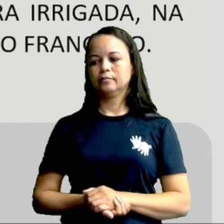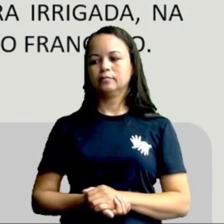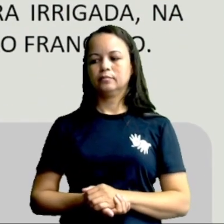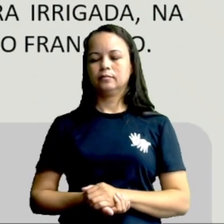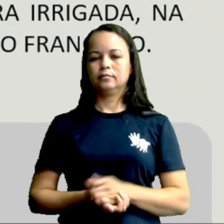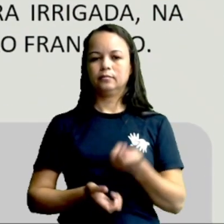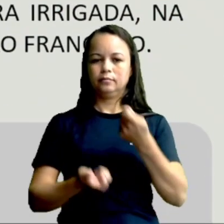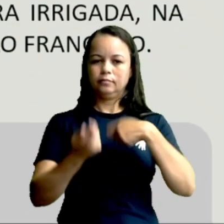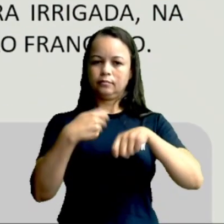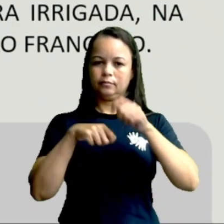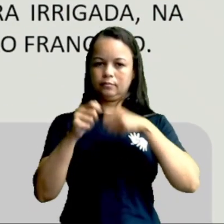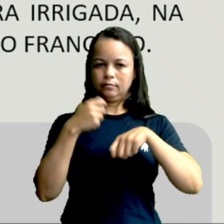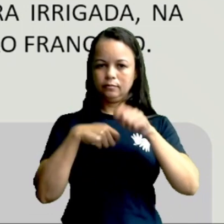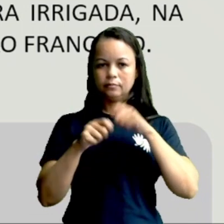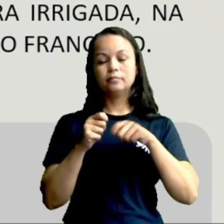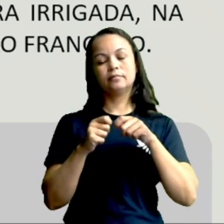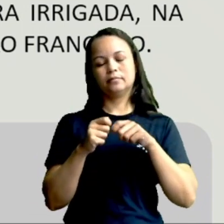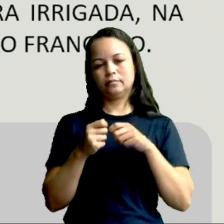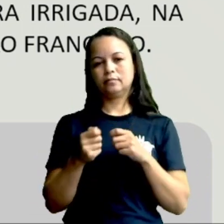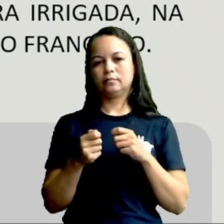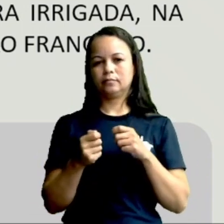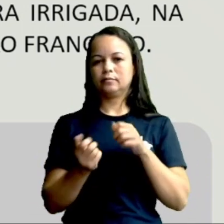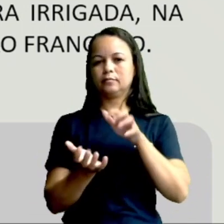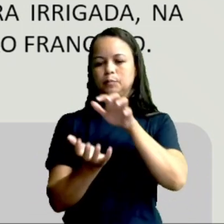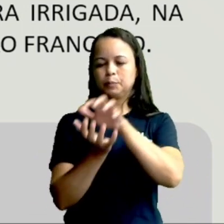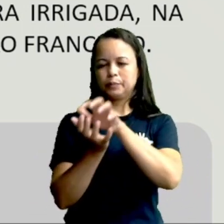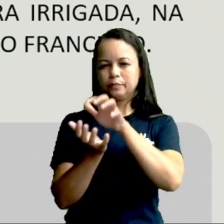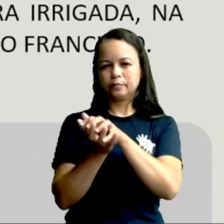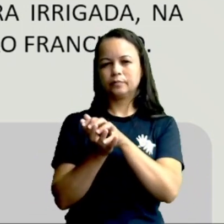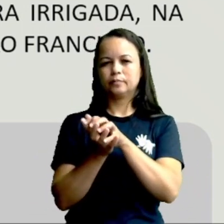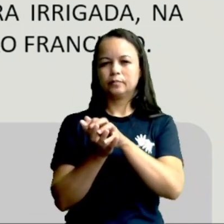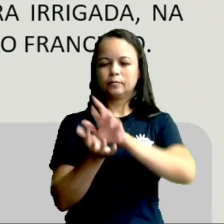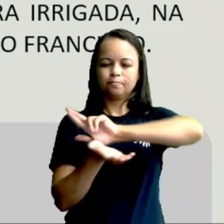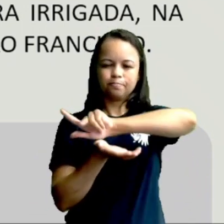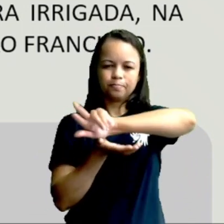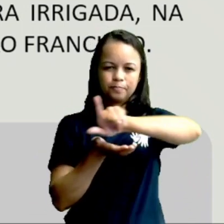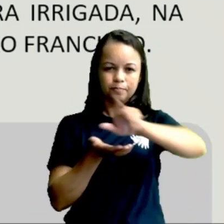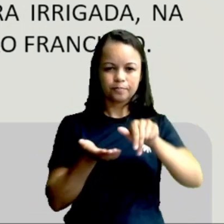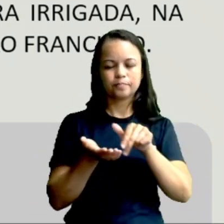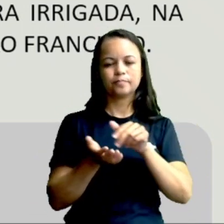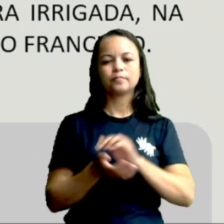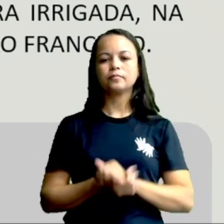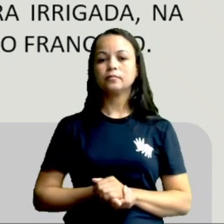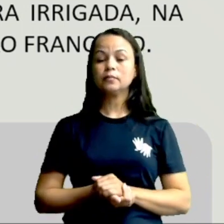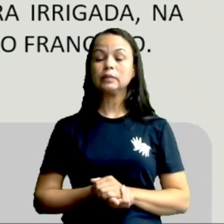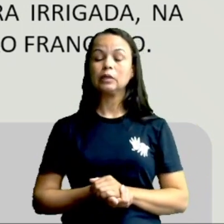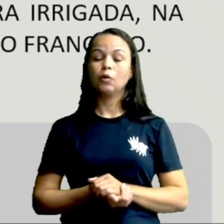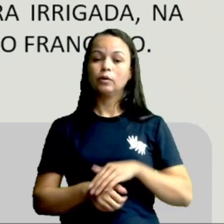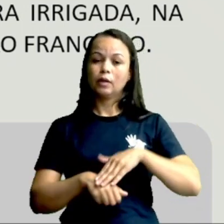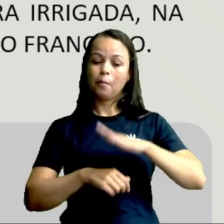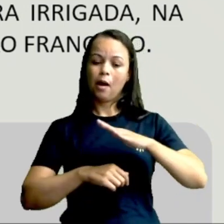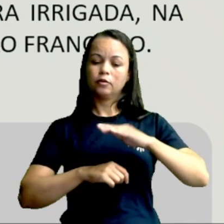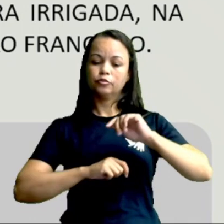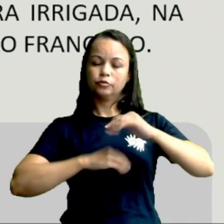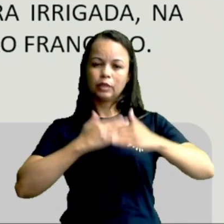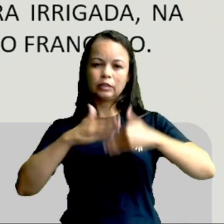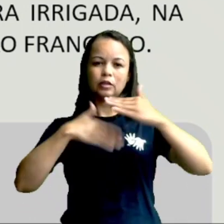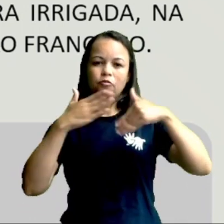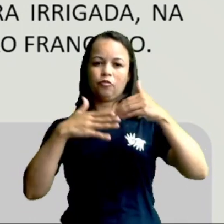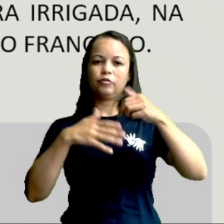Na economia, a economia de Pernambuco ela é bastante diversificada e é uma das mais desenvolvidas da